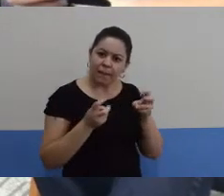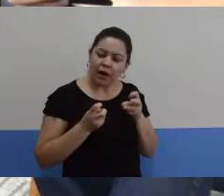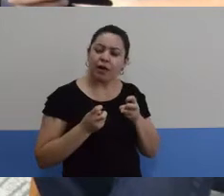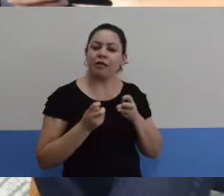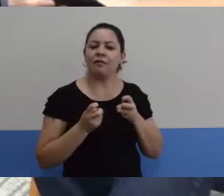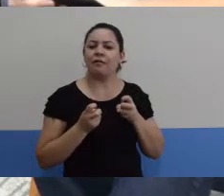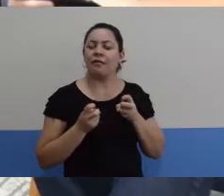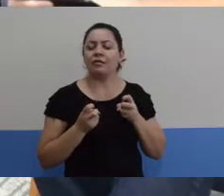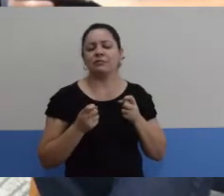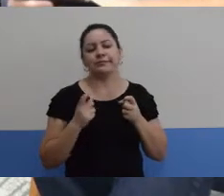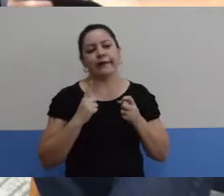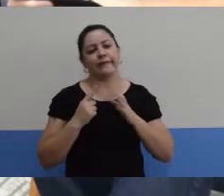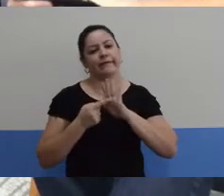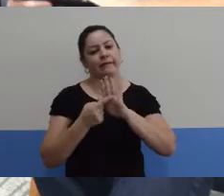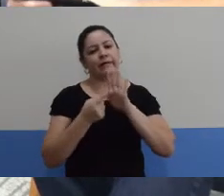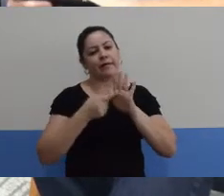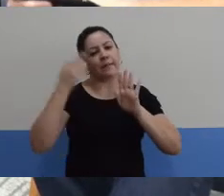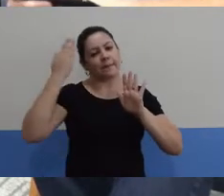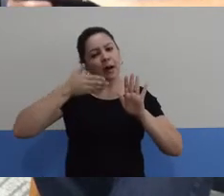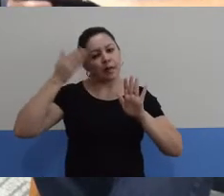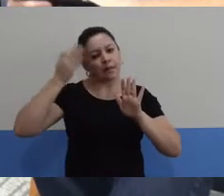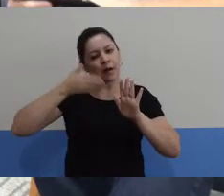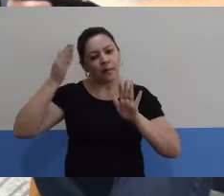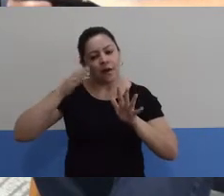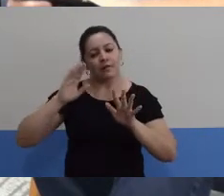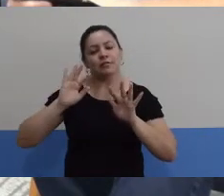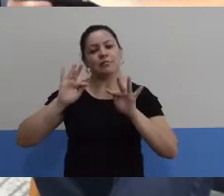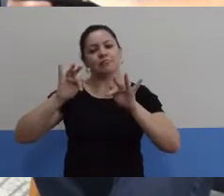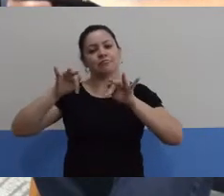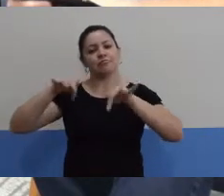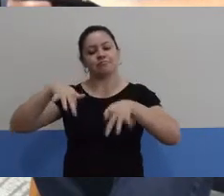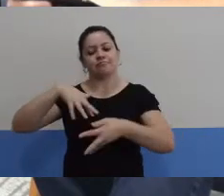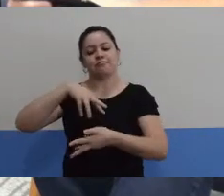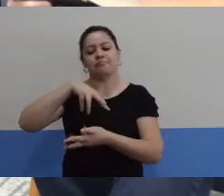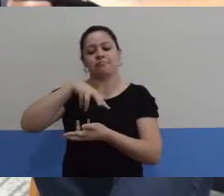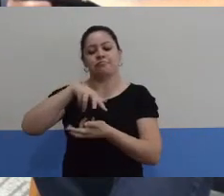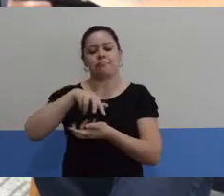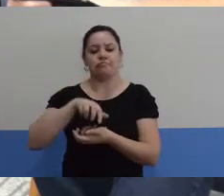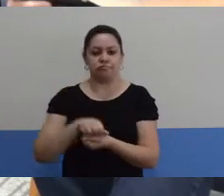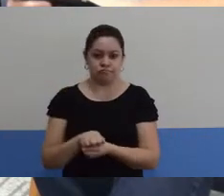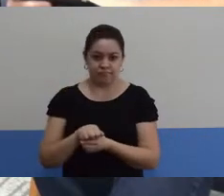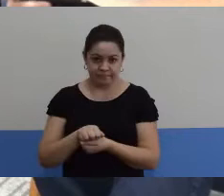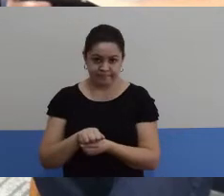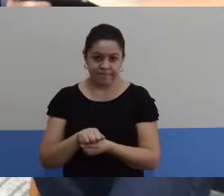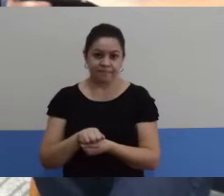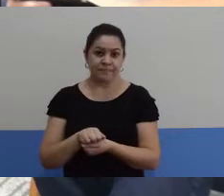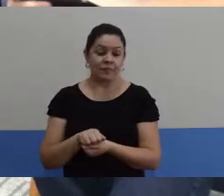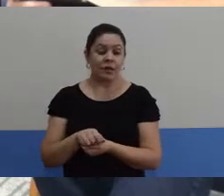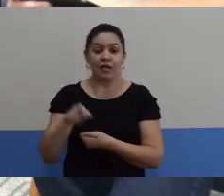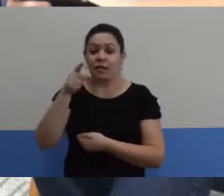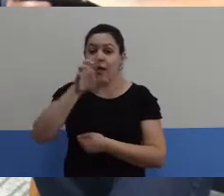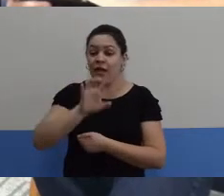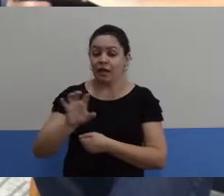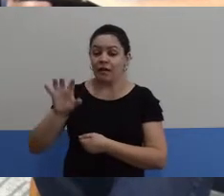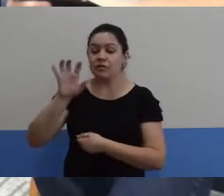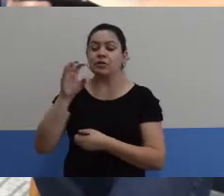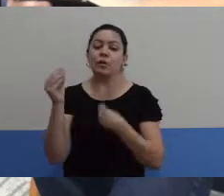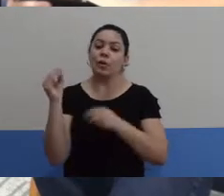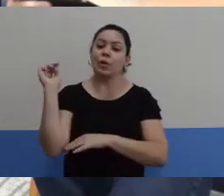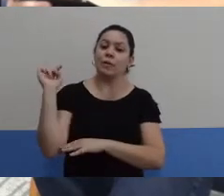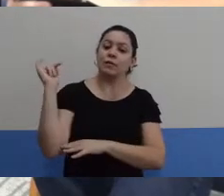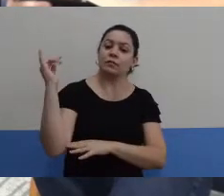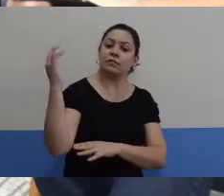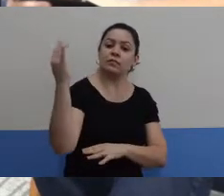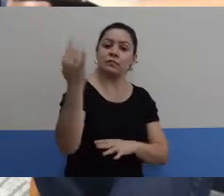tem muitos sinais dos tempos, né? Aí na sua região, né? Tem que observar, né? A questão da